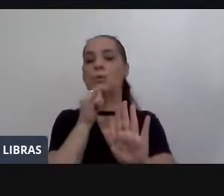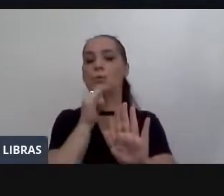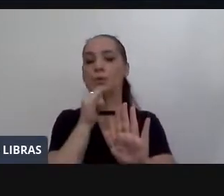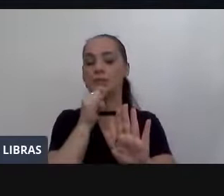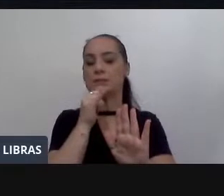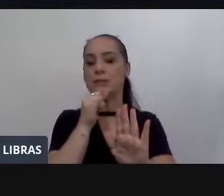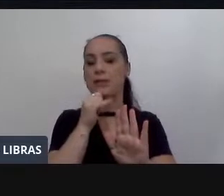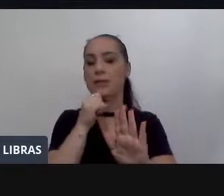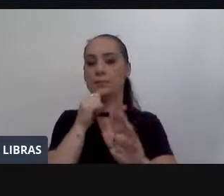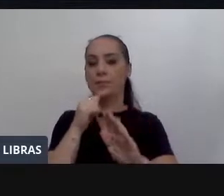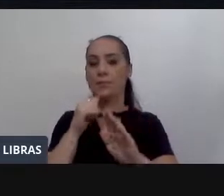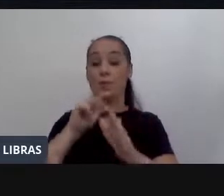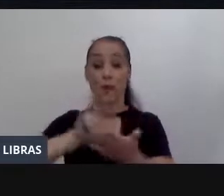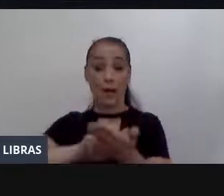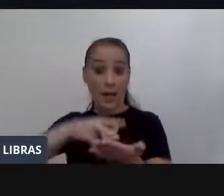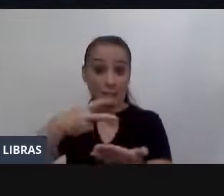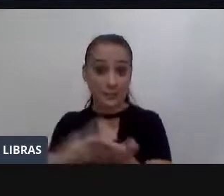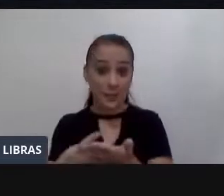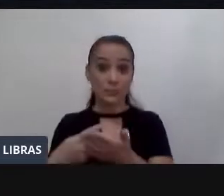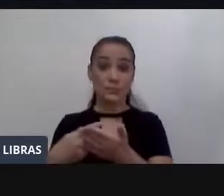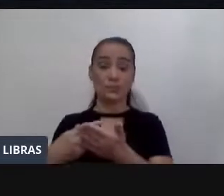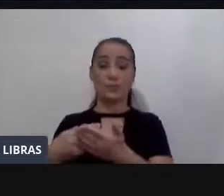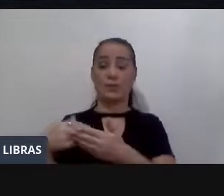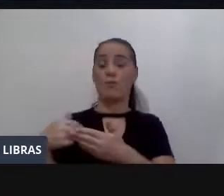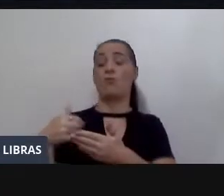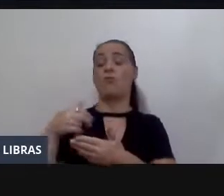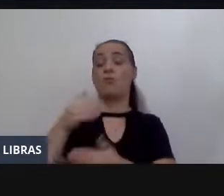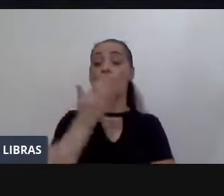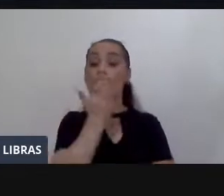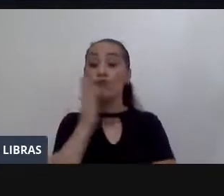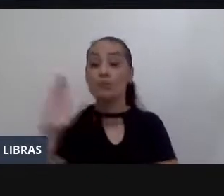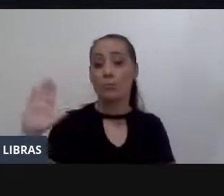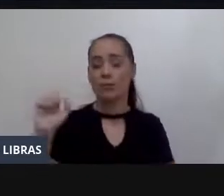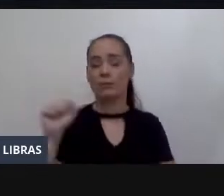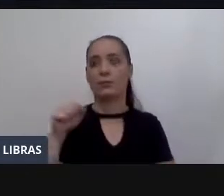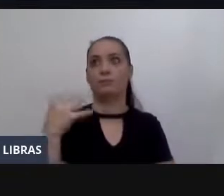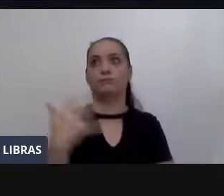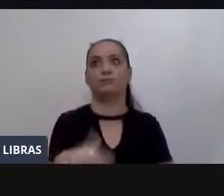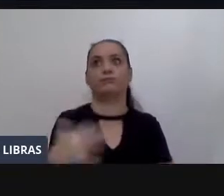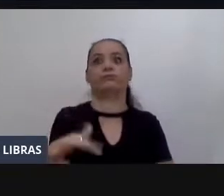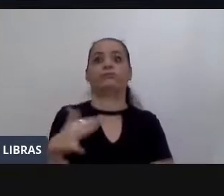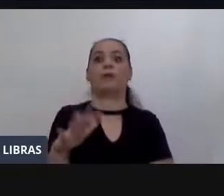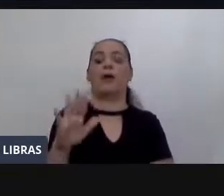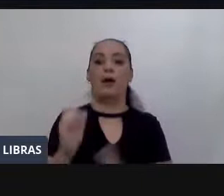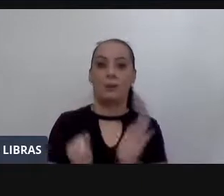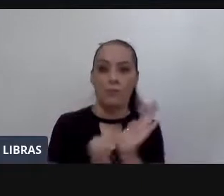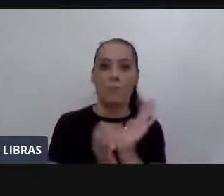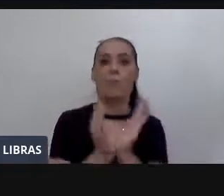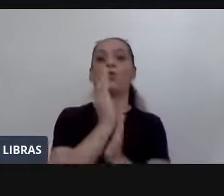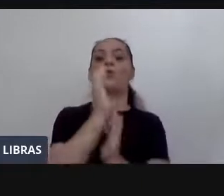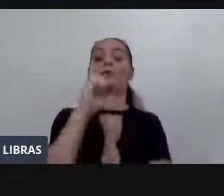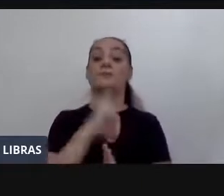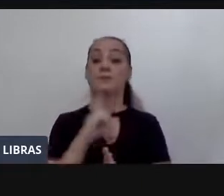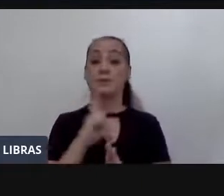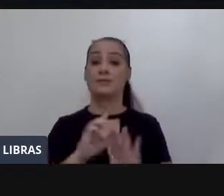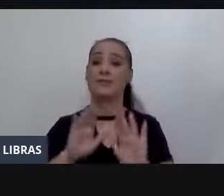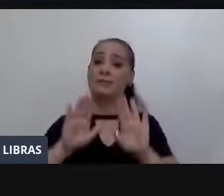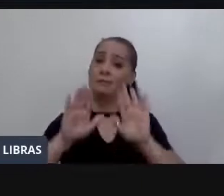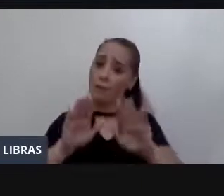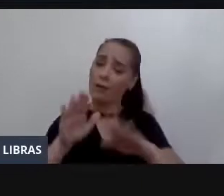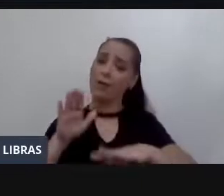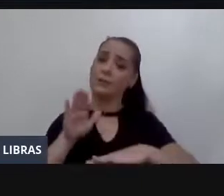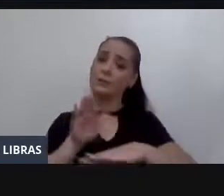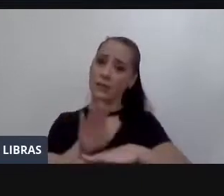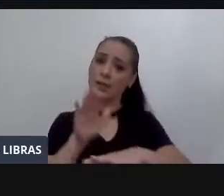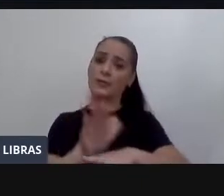é caríssima, e algum nível de burocracia. Mas eu acredito que a contribuição deles traga